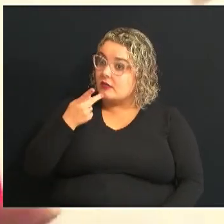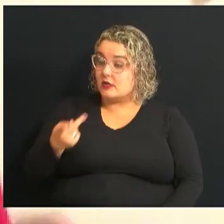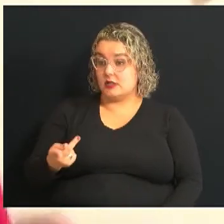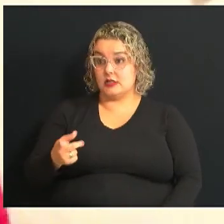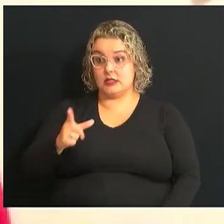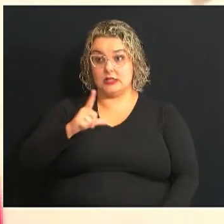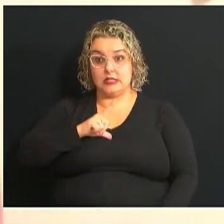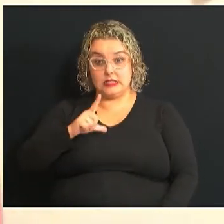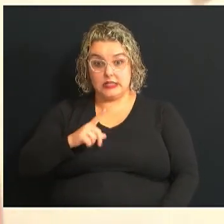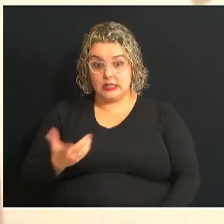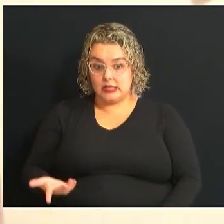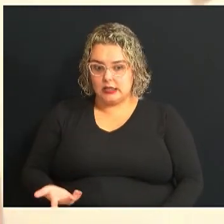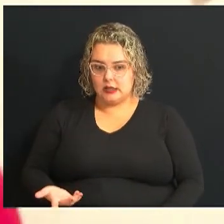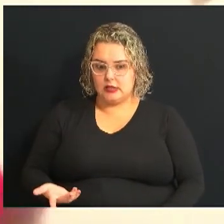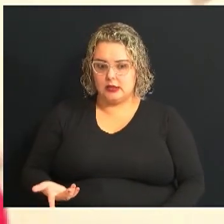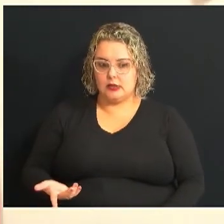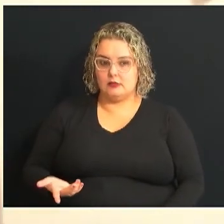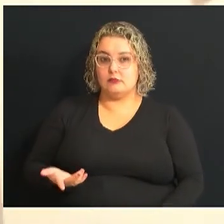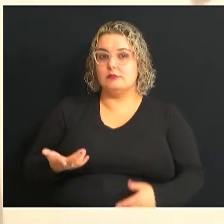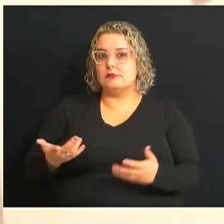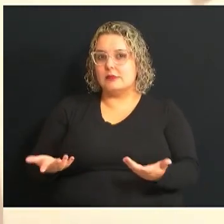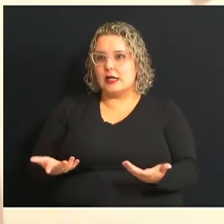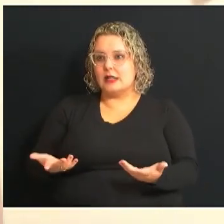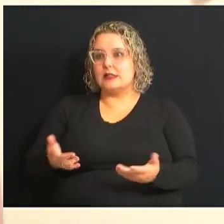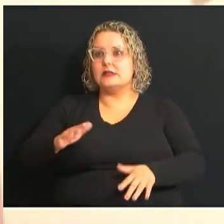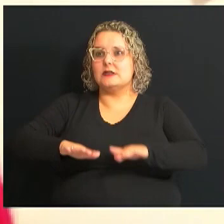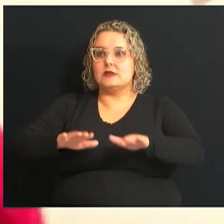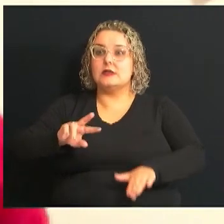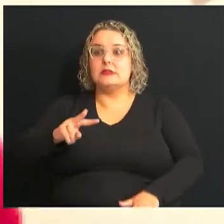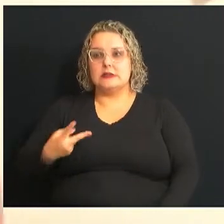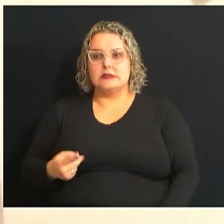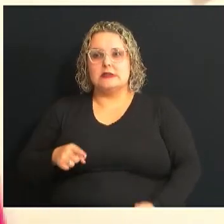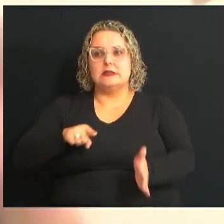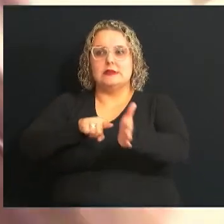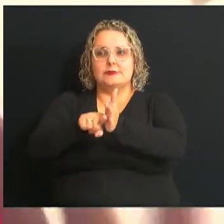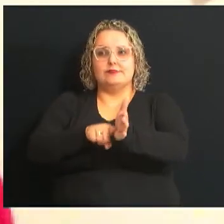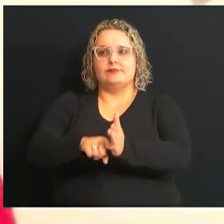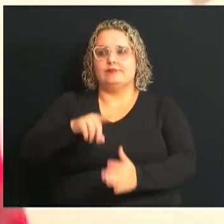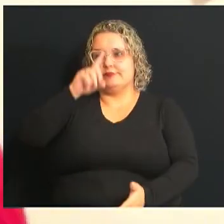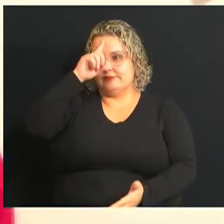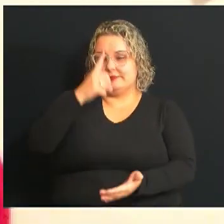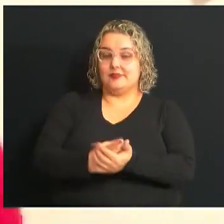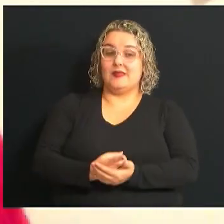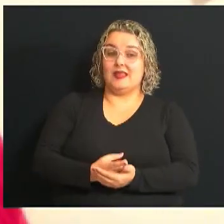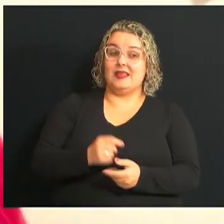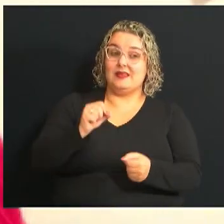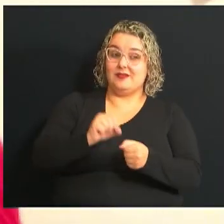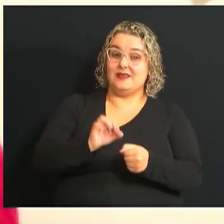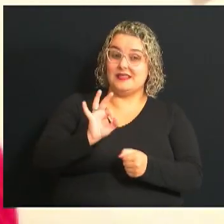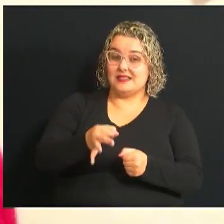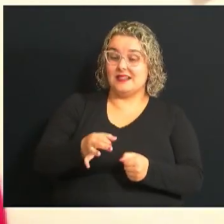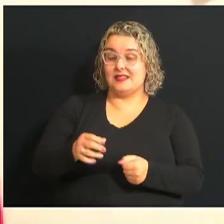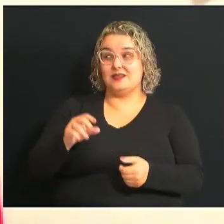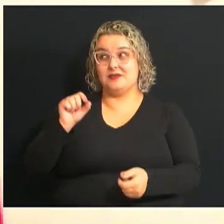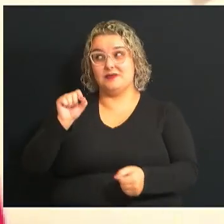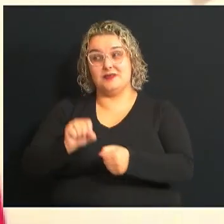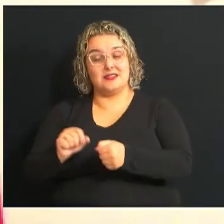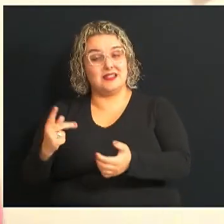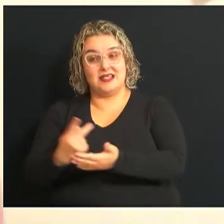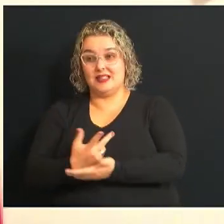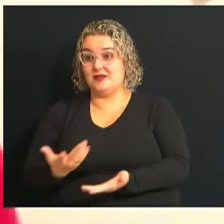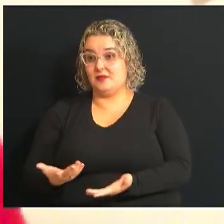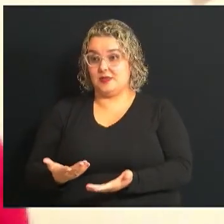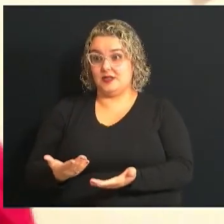foram muitas vezes questionando as decisões. Será que eu fiz certo? Será que eu não fiz? Como você falou no seu início,